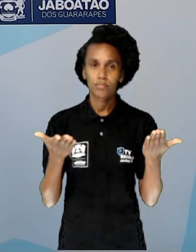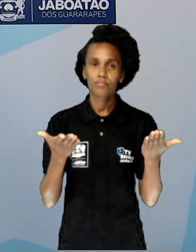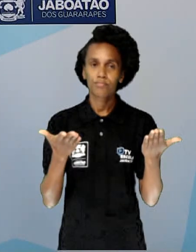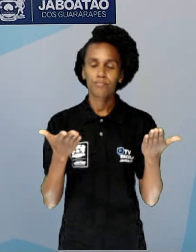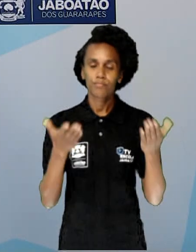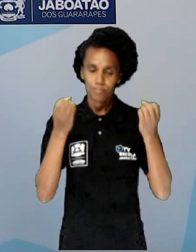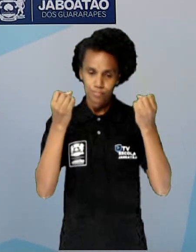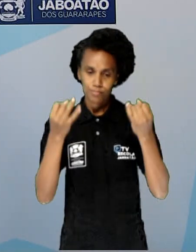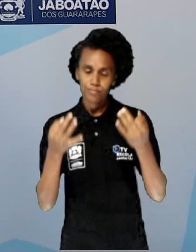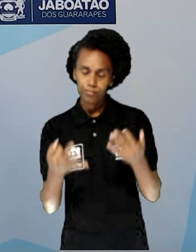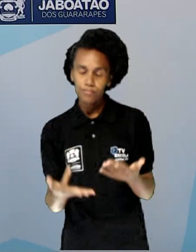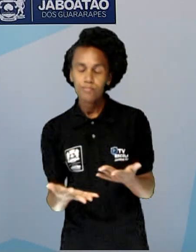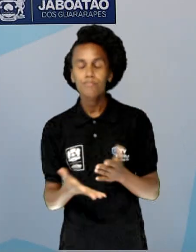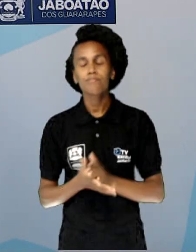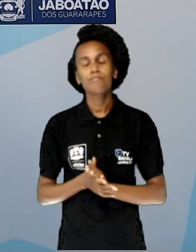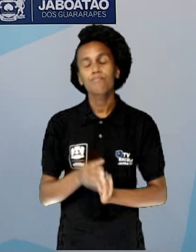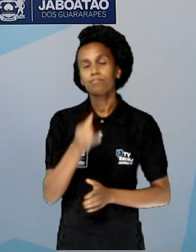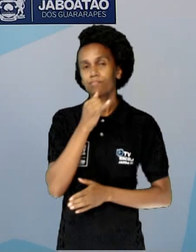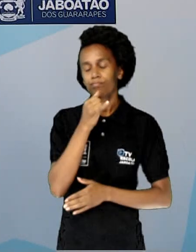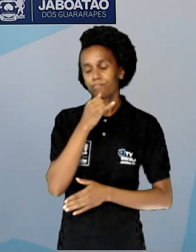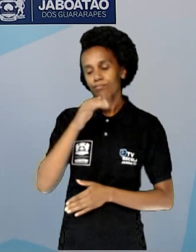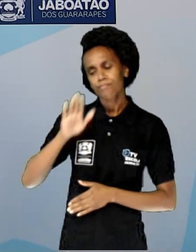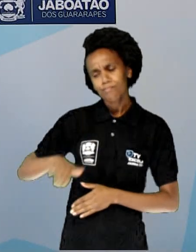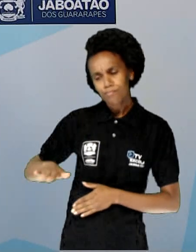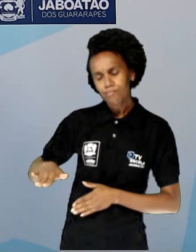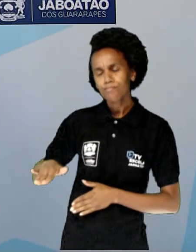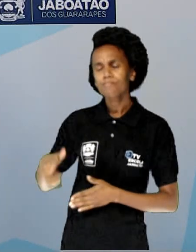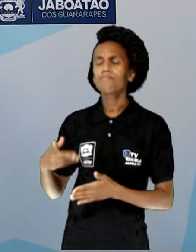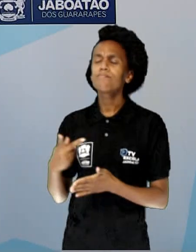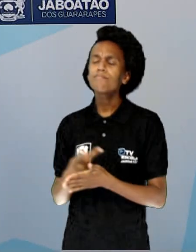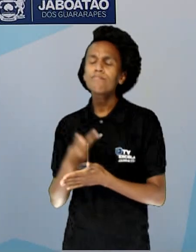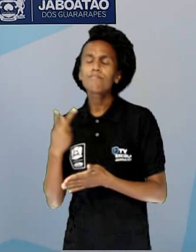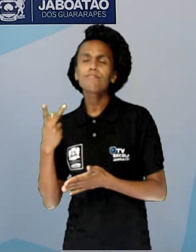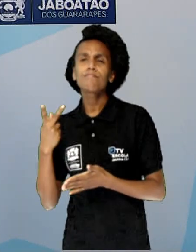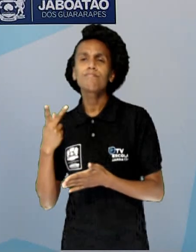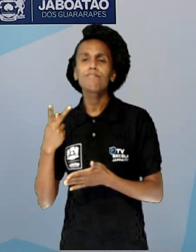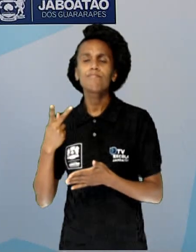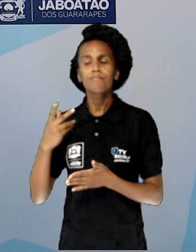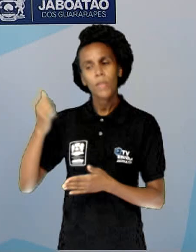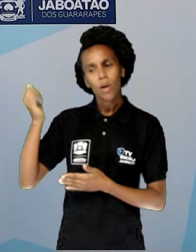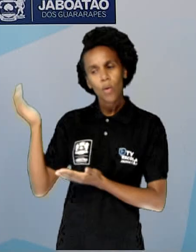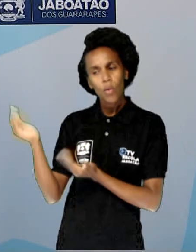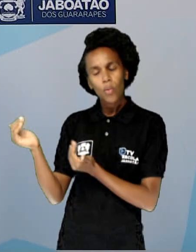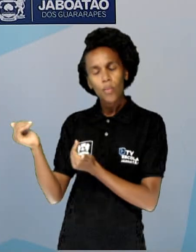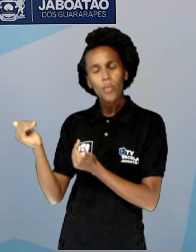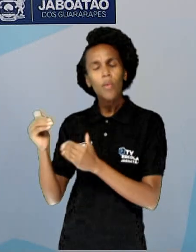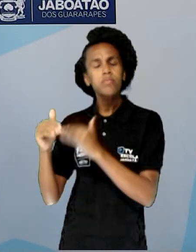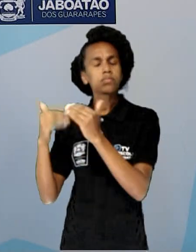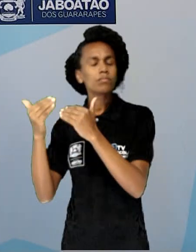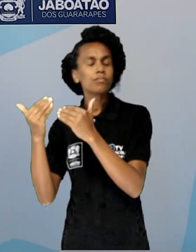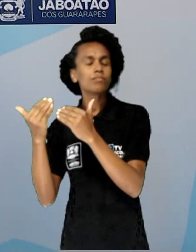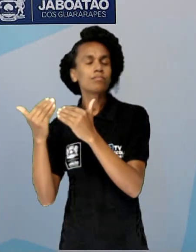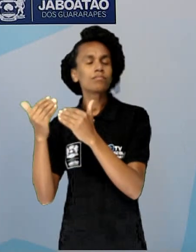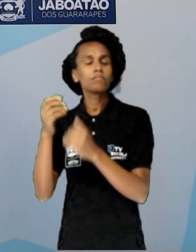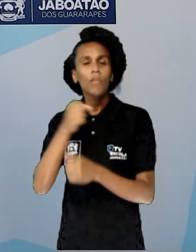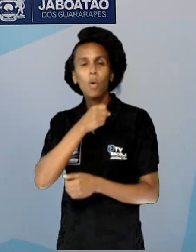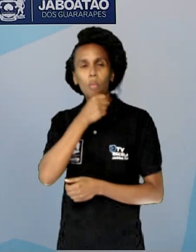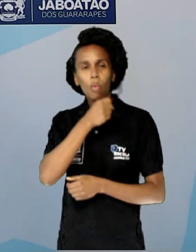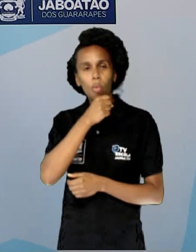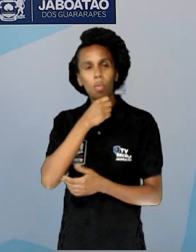na infância ele teve, na adolescência ele construiu, naquela época, na juventude, na velhice.